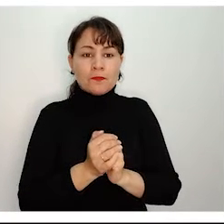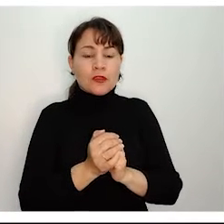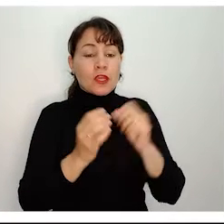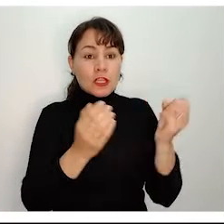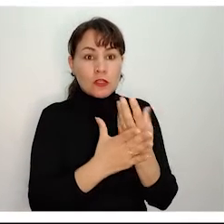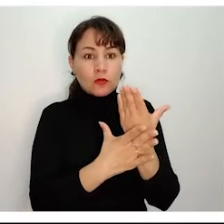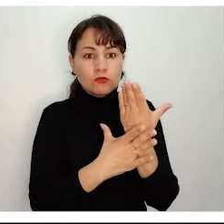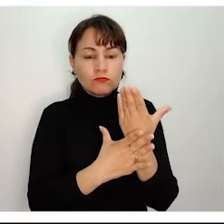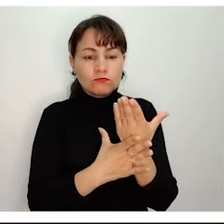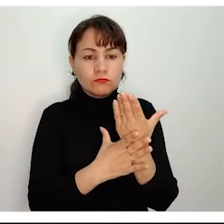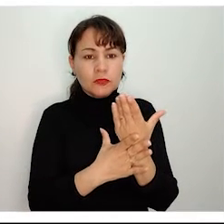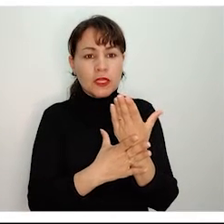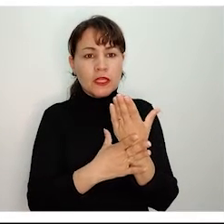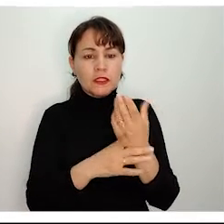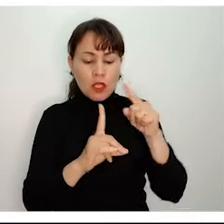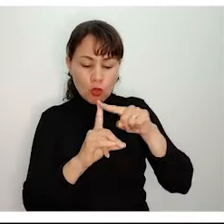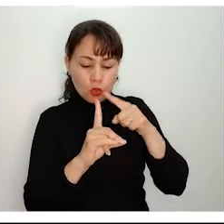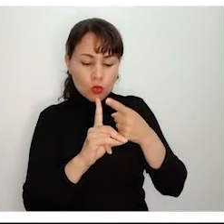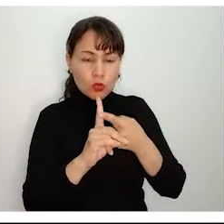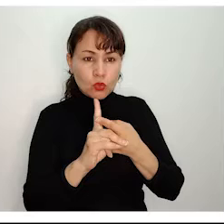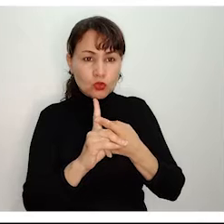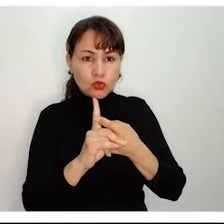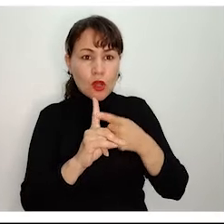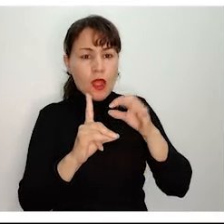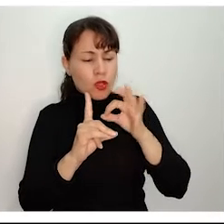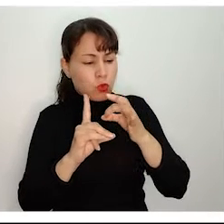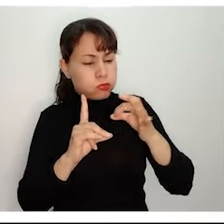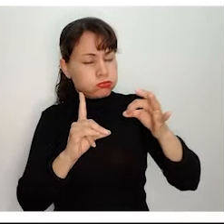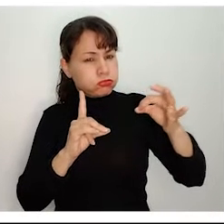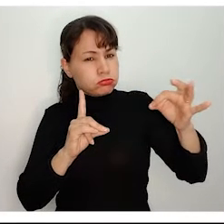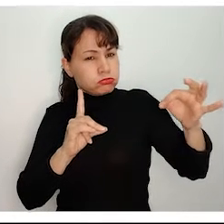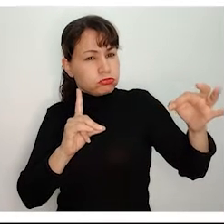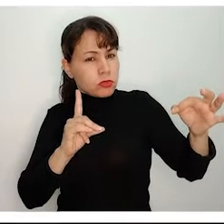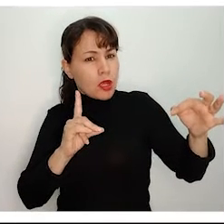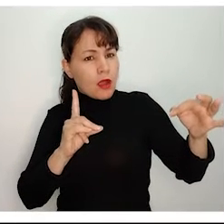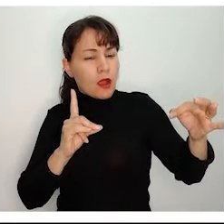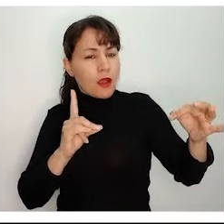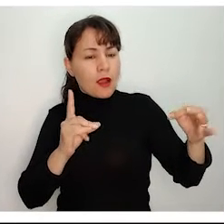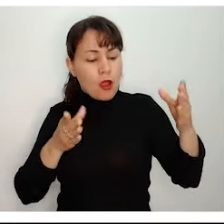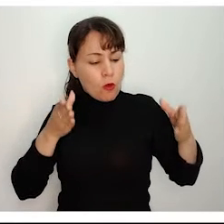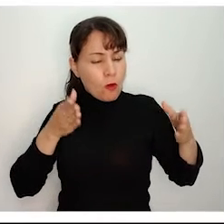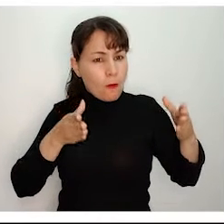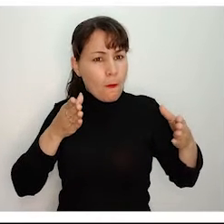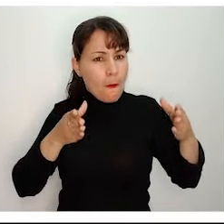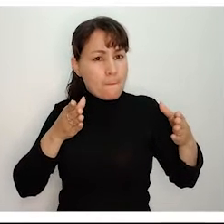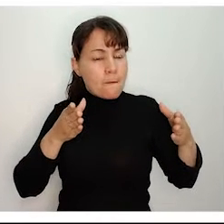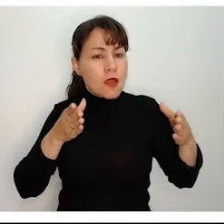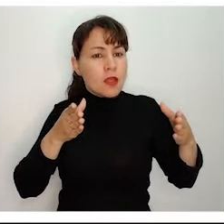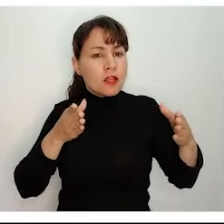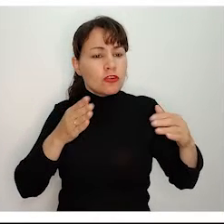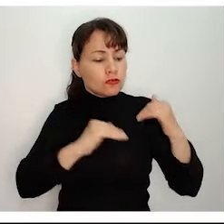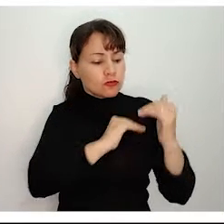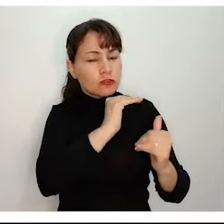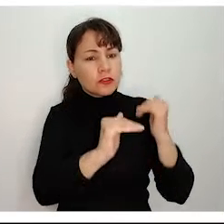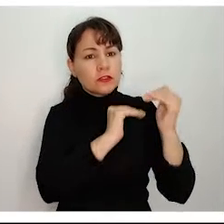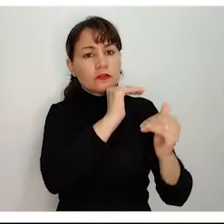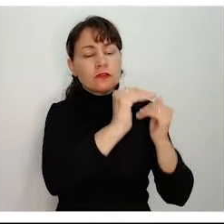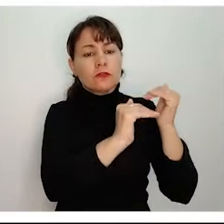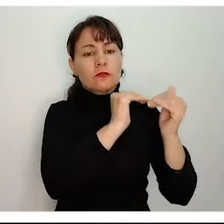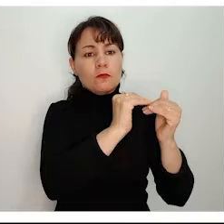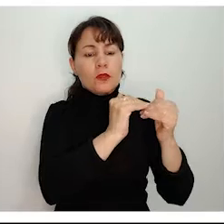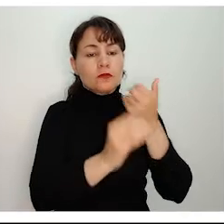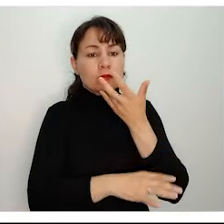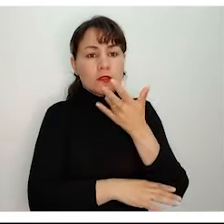Esse fenômeno, ele acontece intraútero e ele se prolonga além do período intrauterino